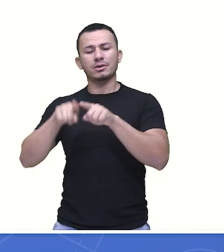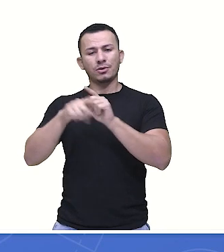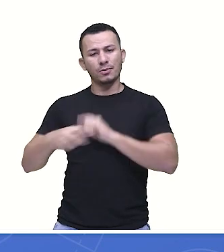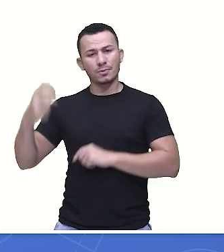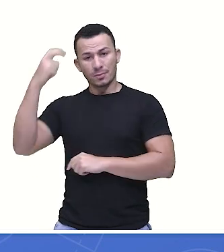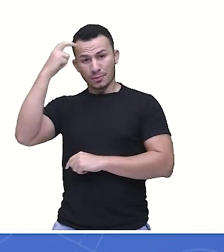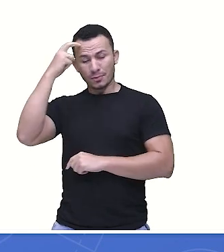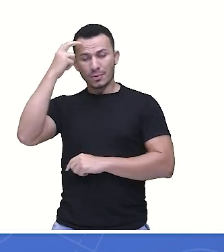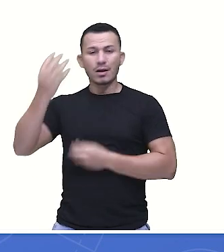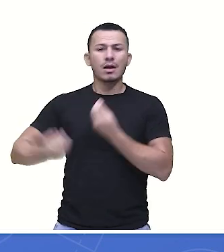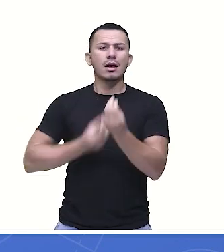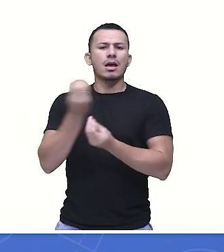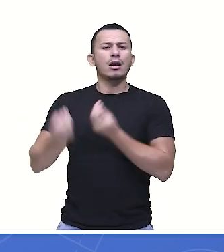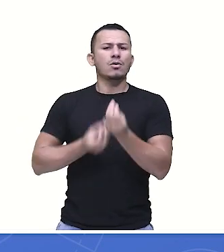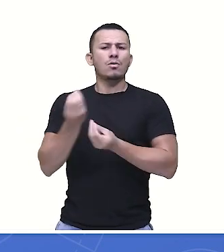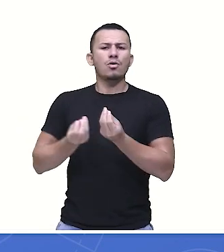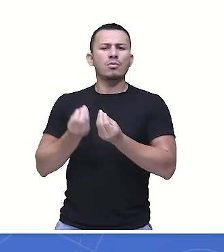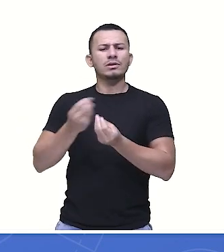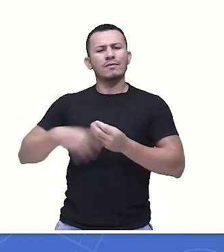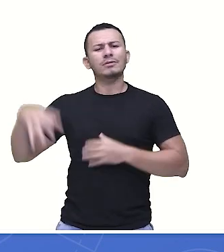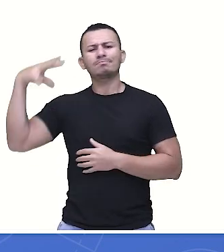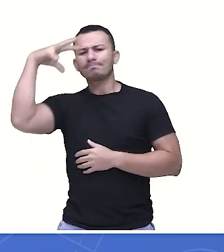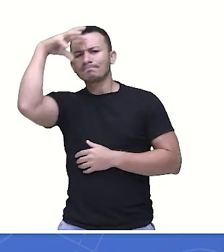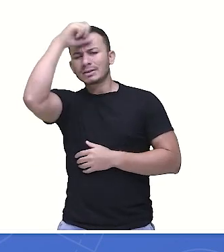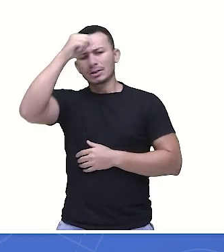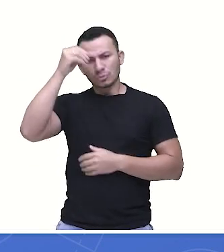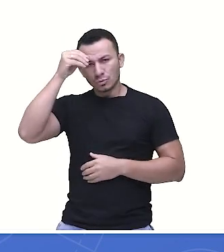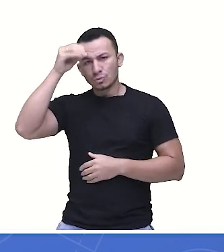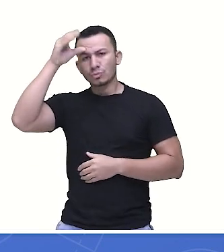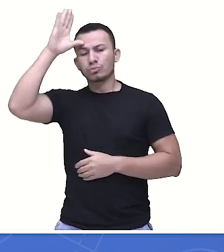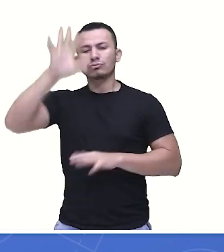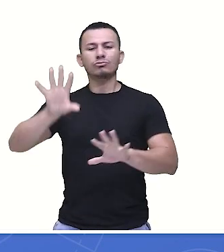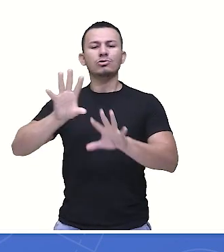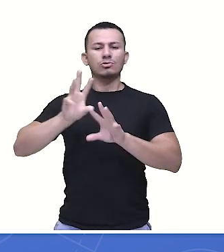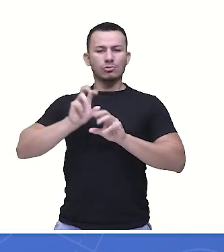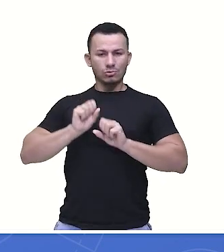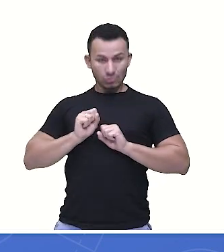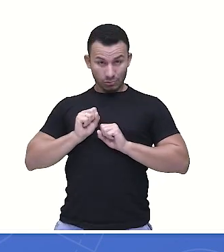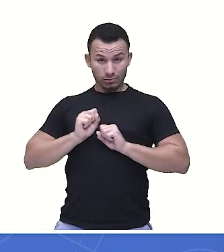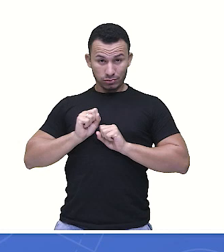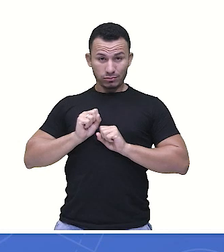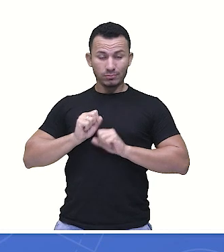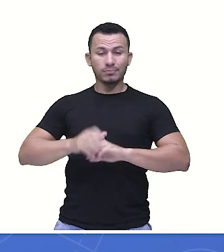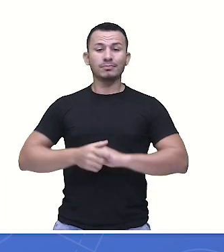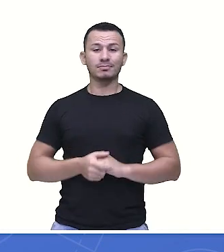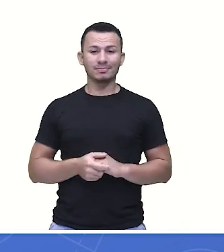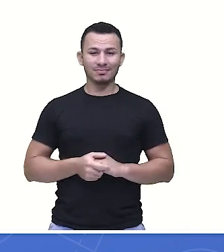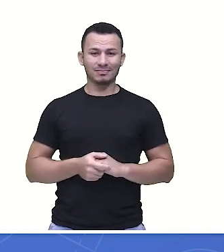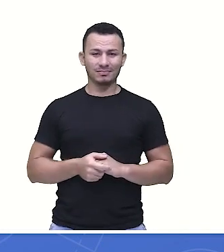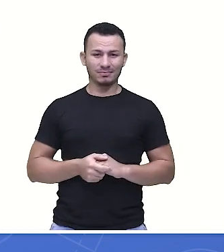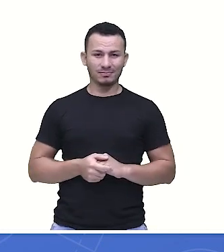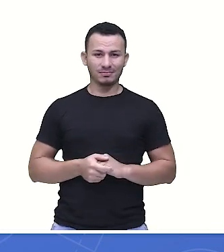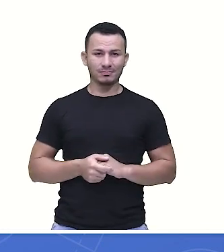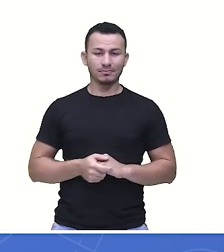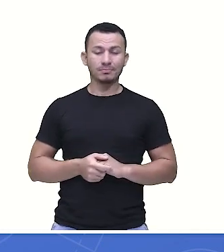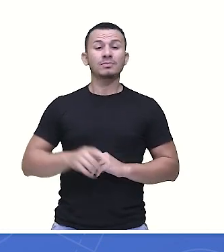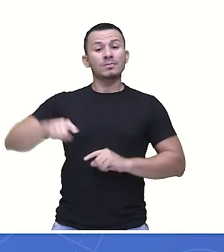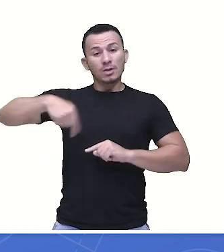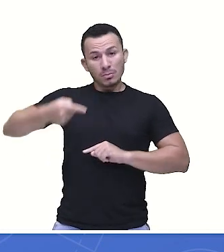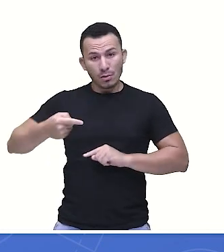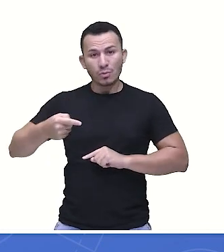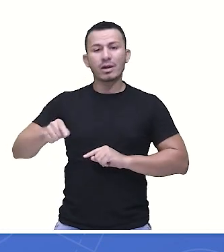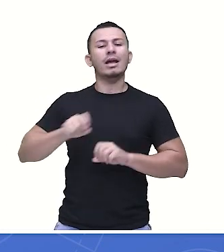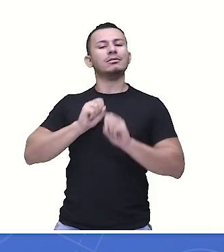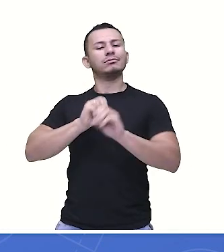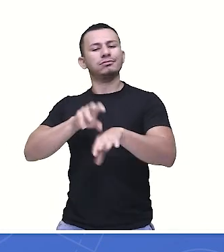a maneira de acumular e enriquecer-se dos bens espirituais e materiais, né, a serem preservados